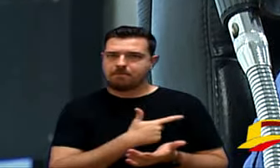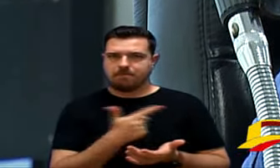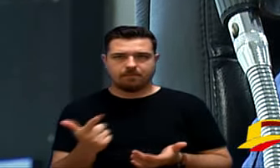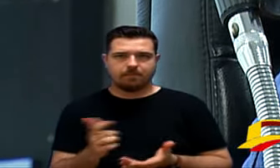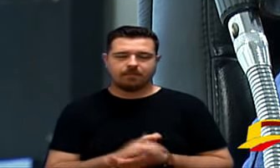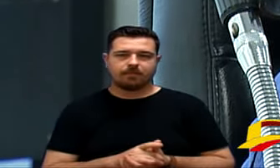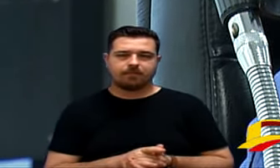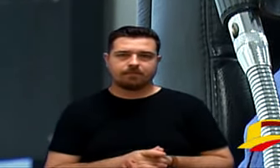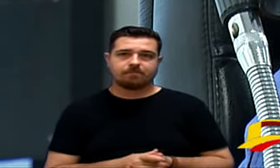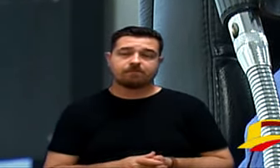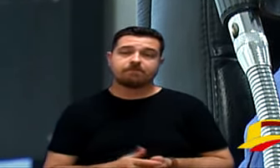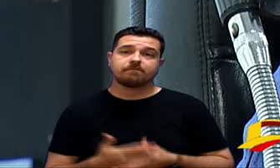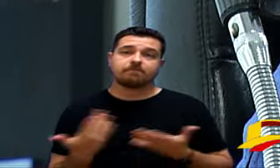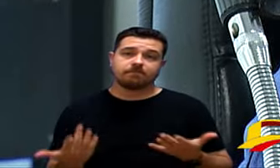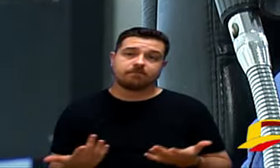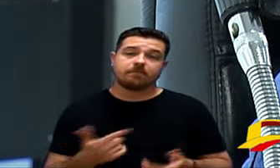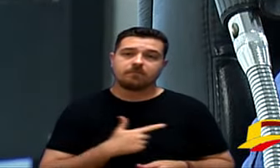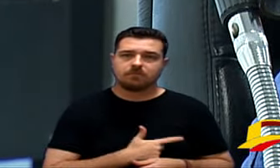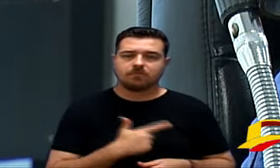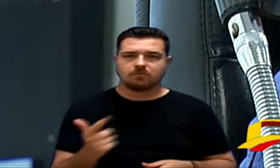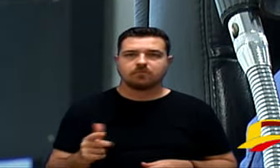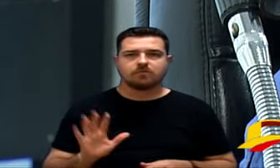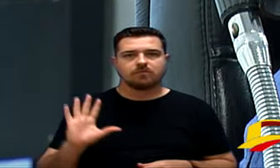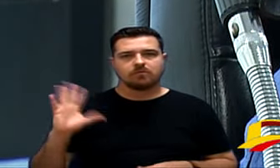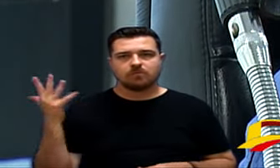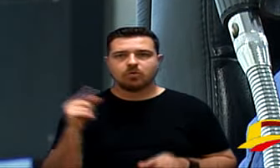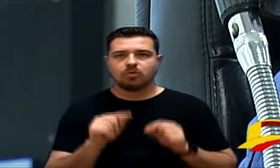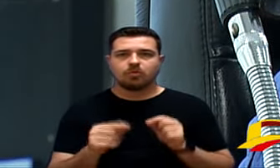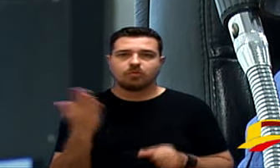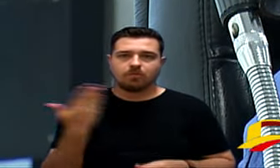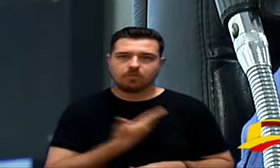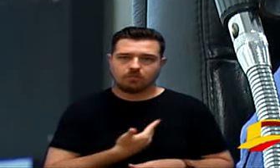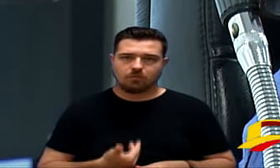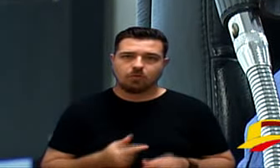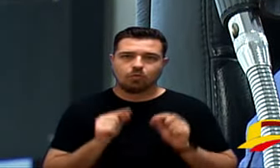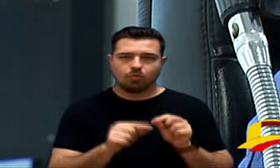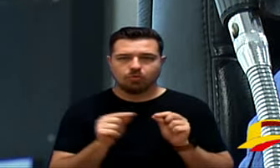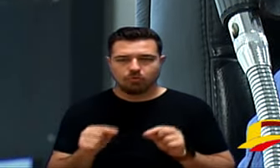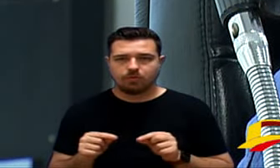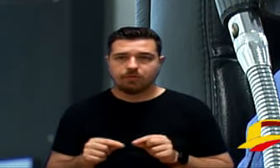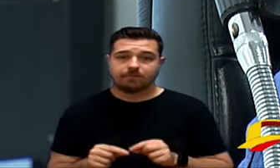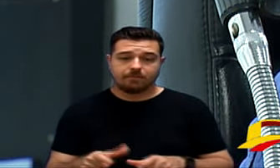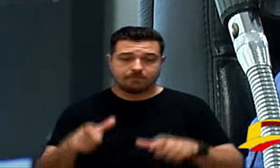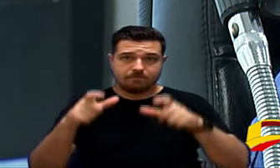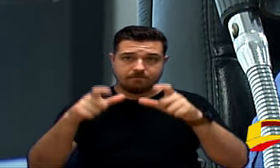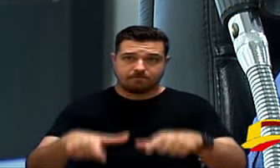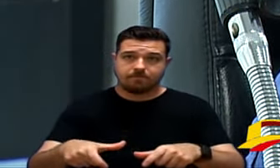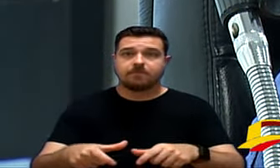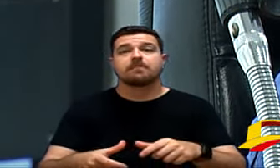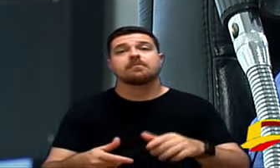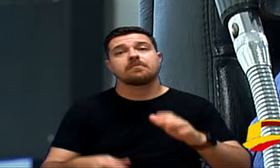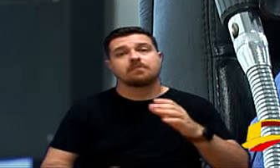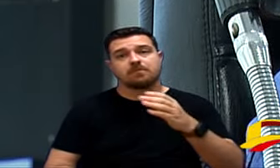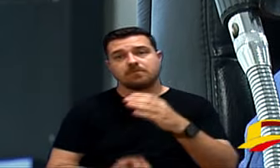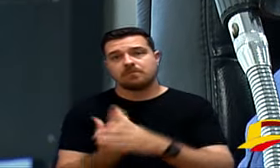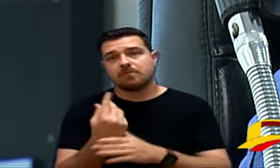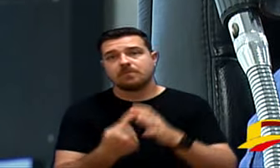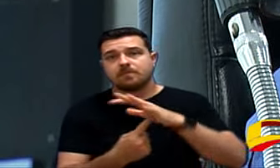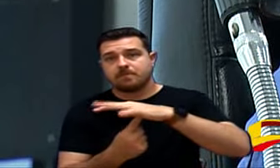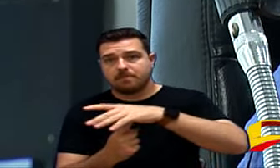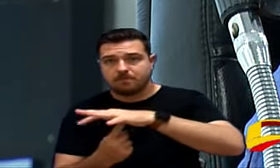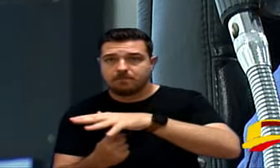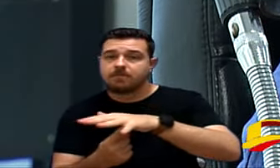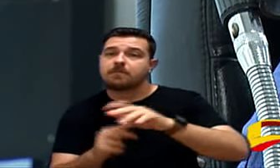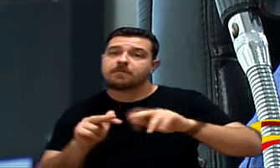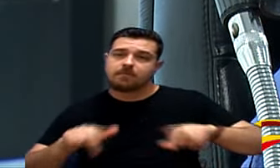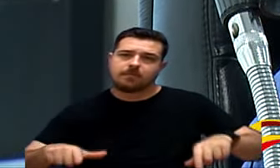conversado e em outros momentos Nós já tínhamos conversado com o poder público para que naquele local fosse feito esse Parque nosso nós temos o rio